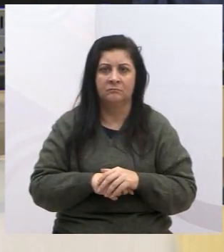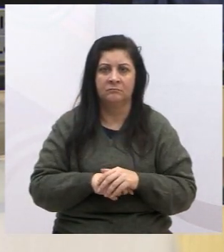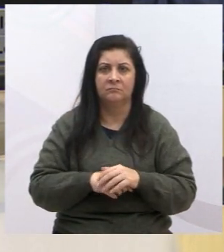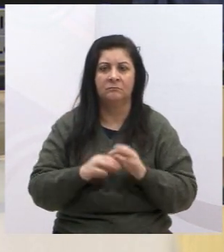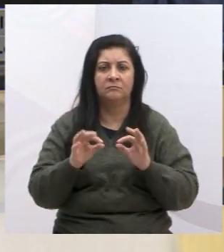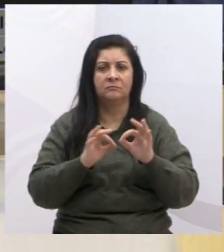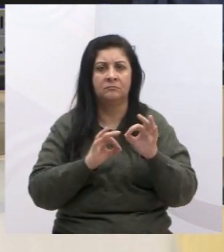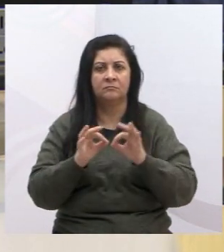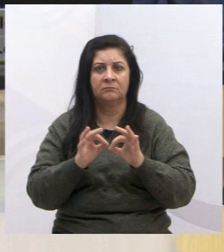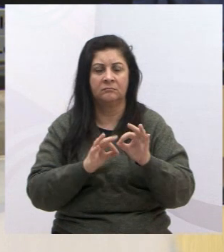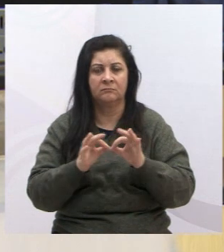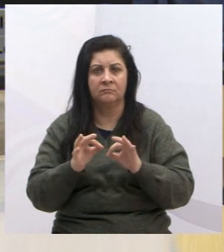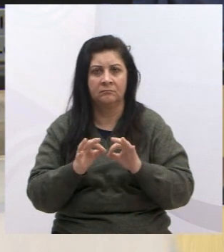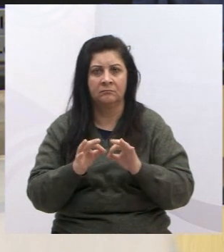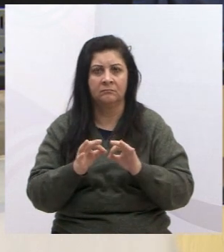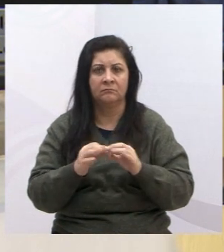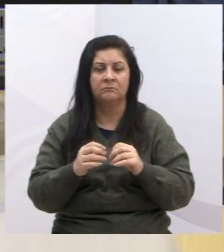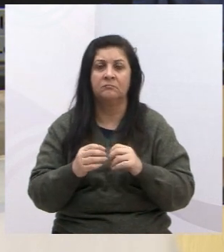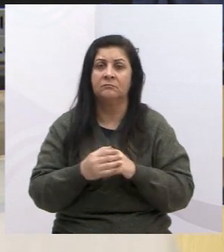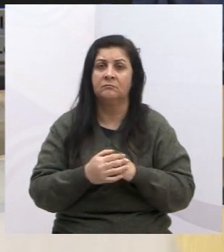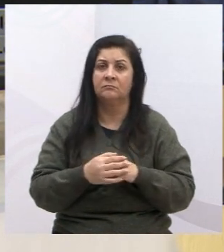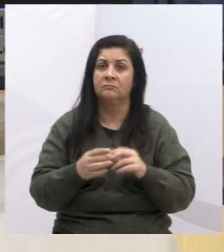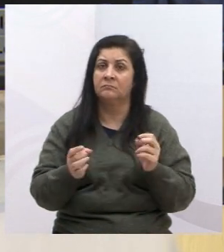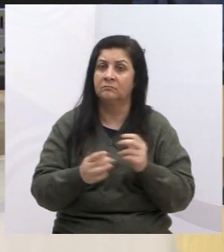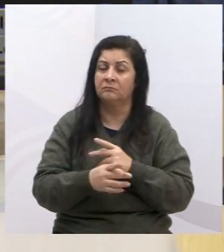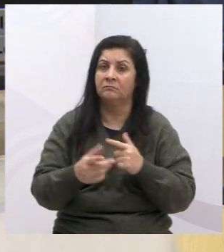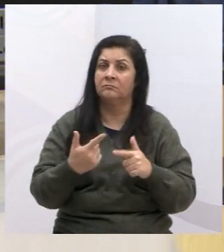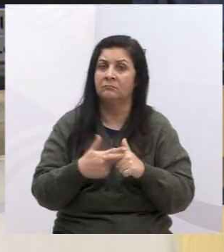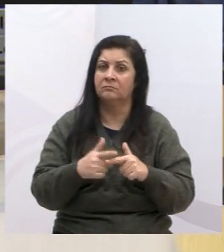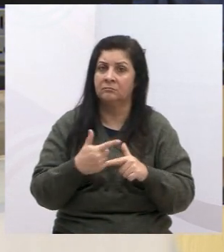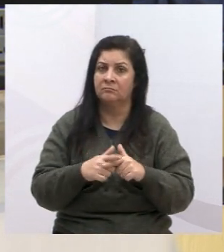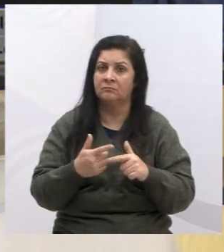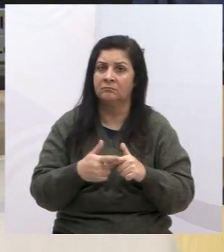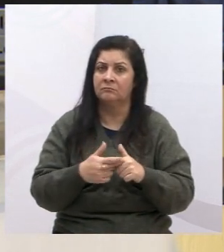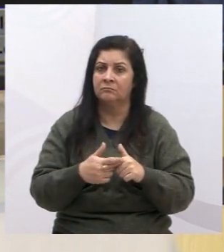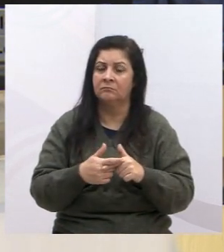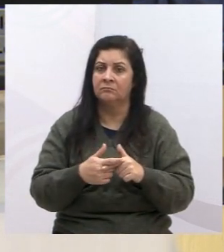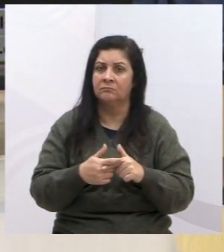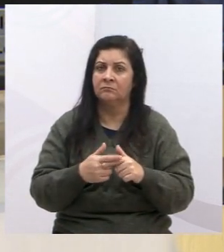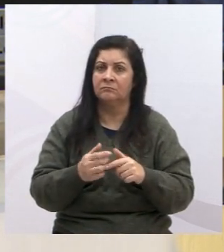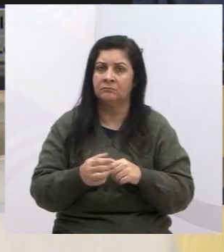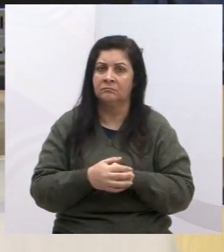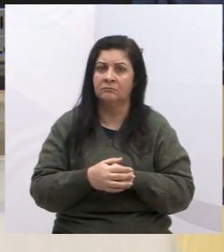e solucionar os problemas urbanos para adequá-los às